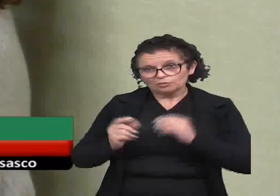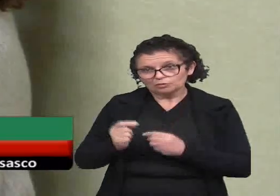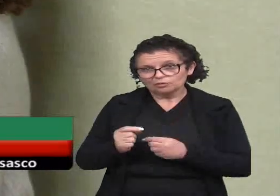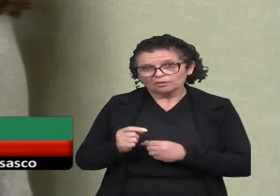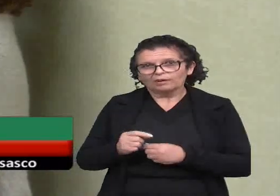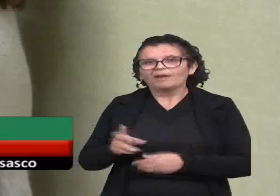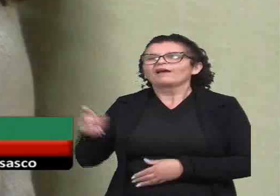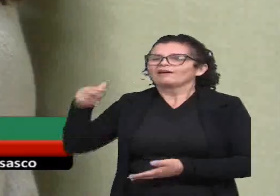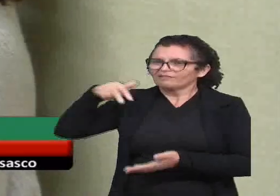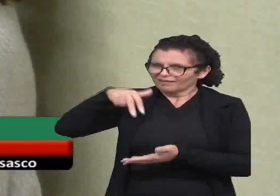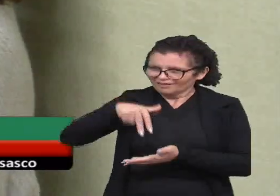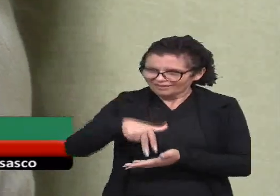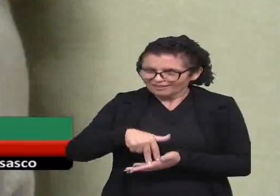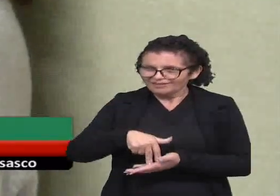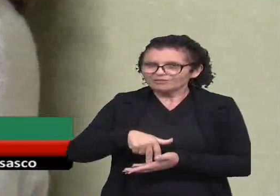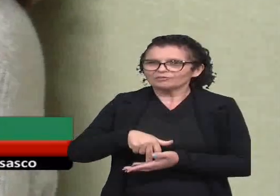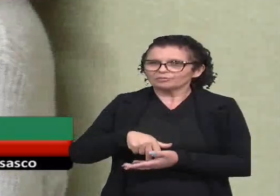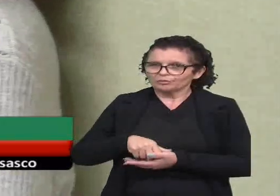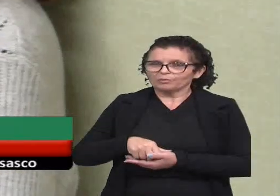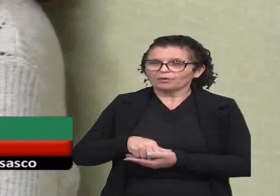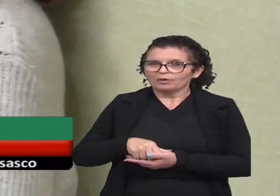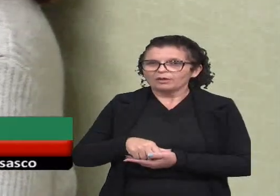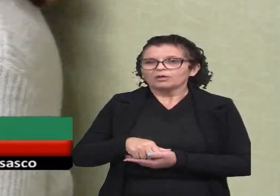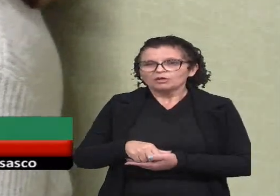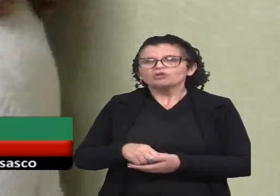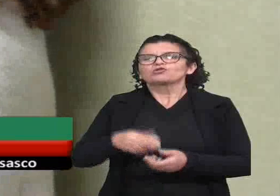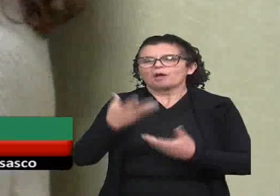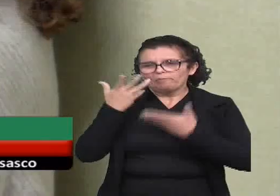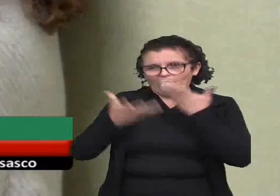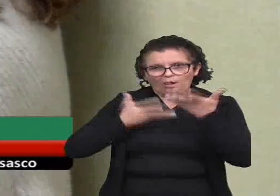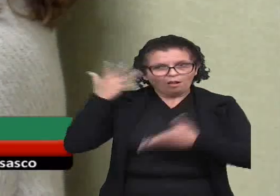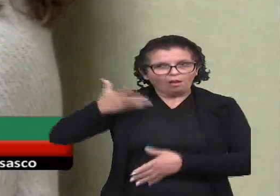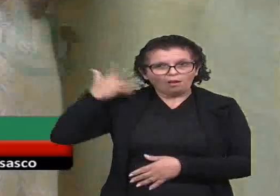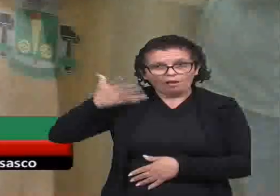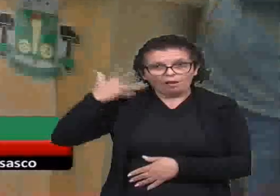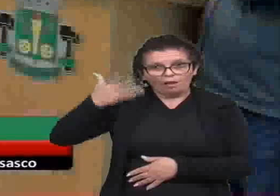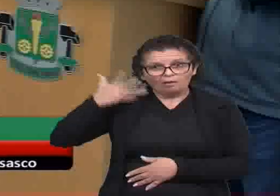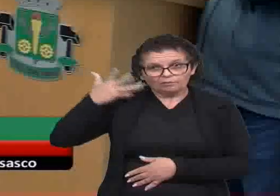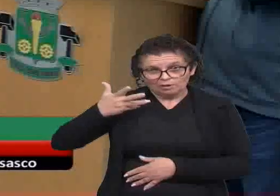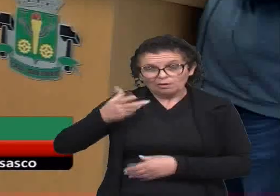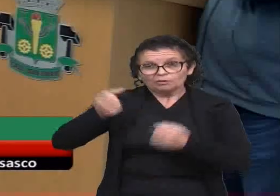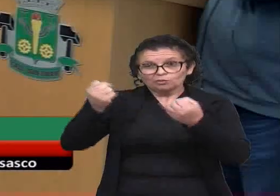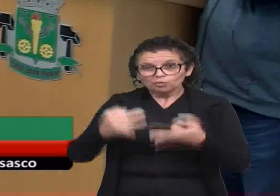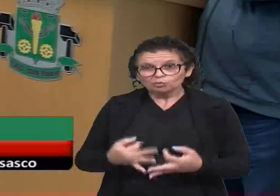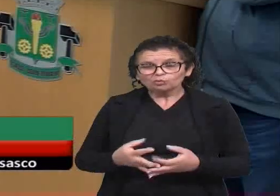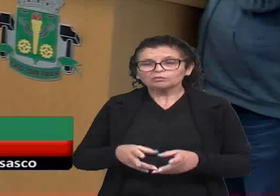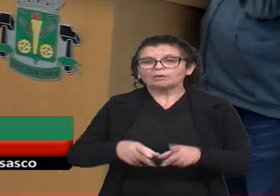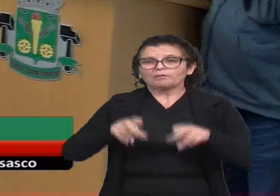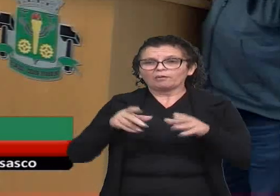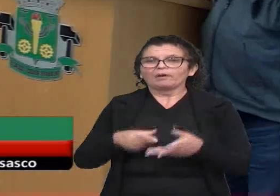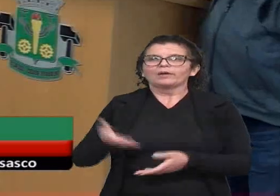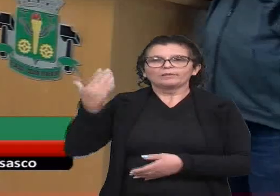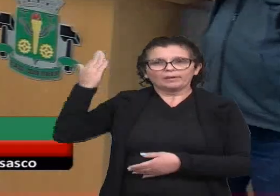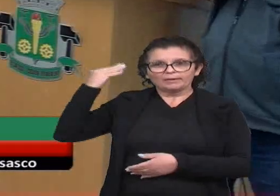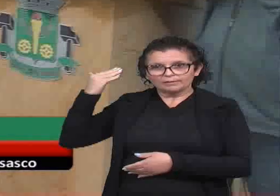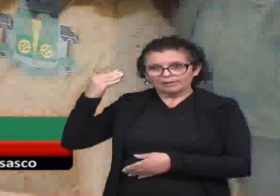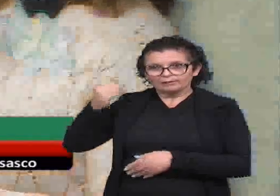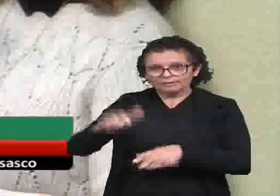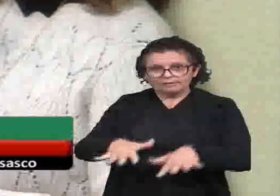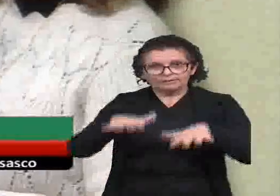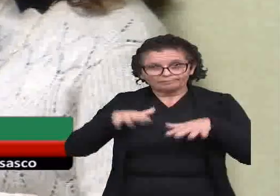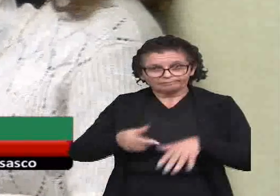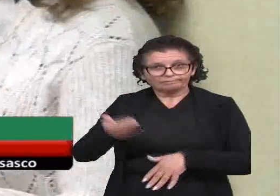já esteve nessa tribuna, aqui nesse microfone de aparte. Falou sobre as questões, tudo que ele falou hoje, ele falou na sessão